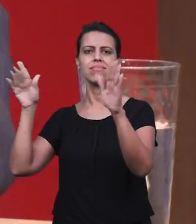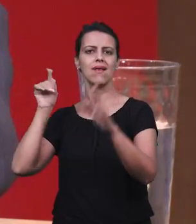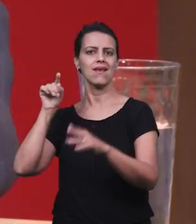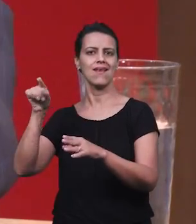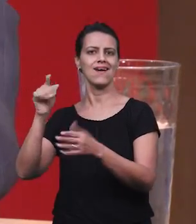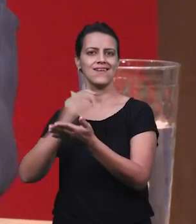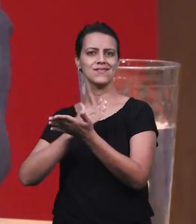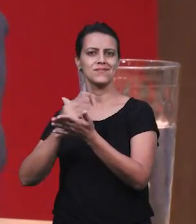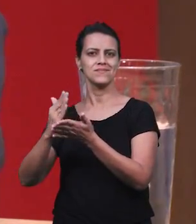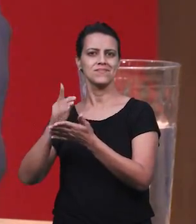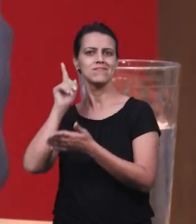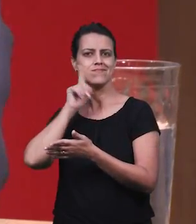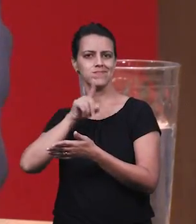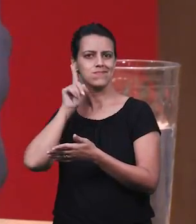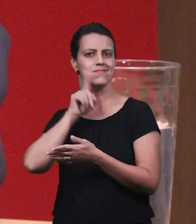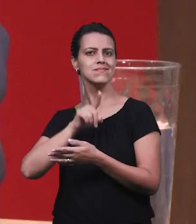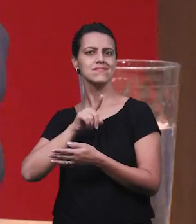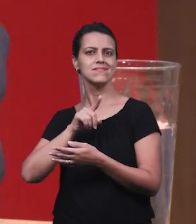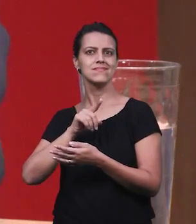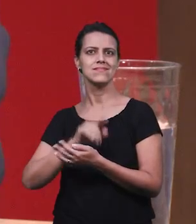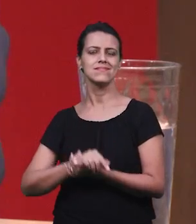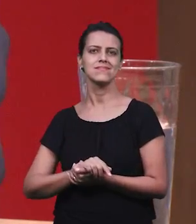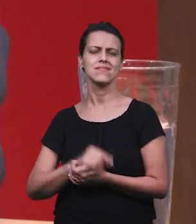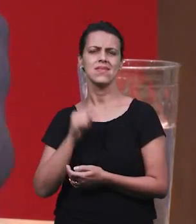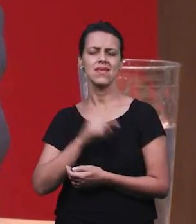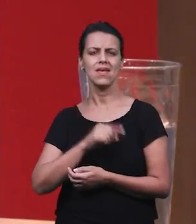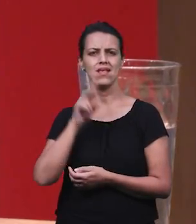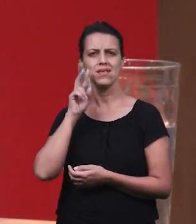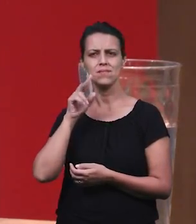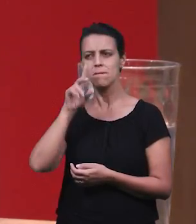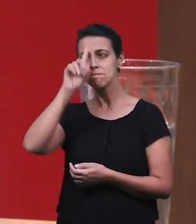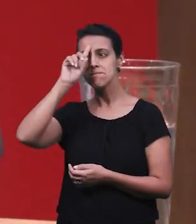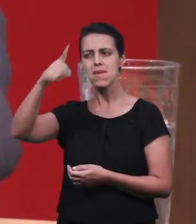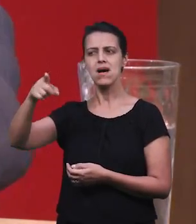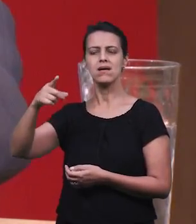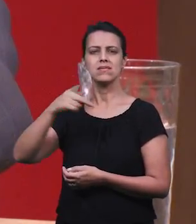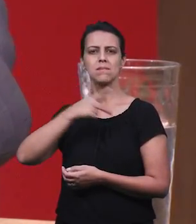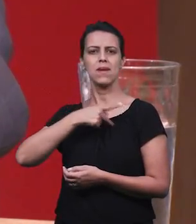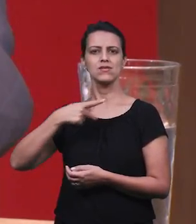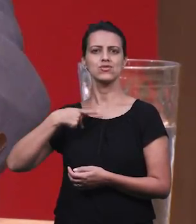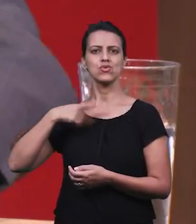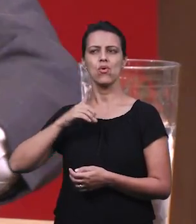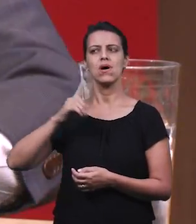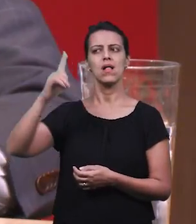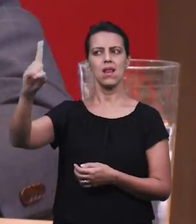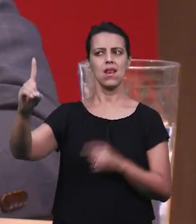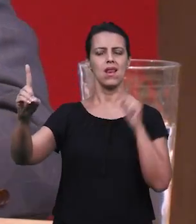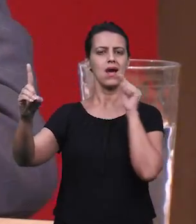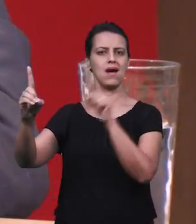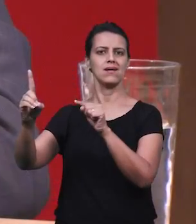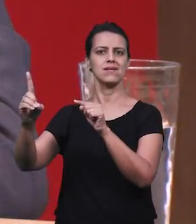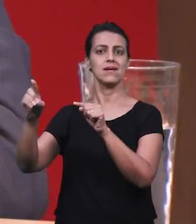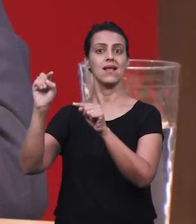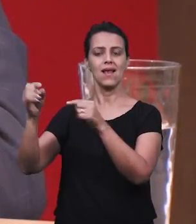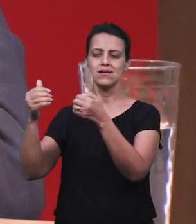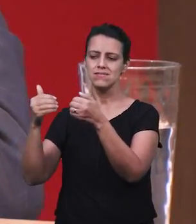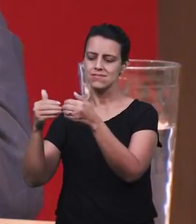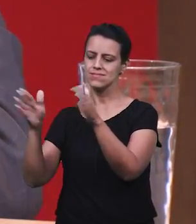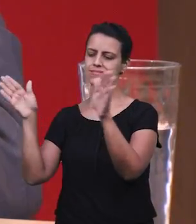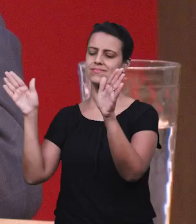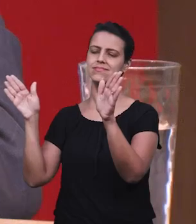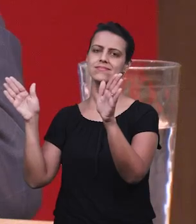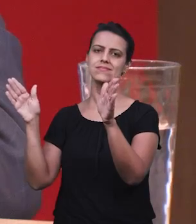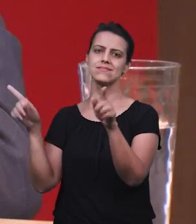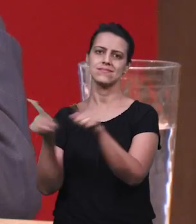envia um pastor para aquela região e ali, então, começa realmente a